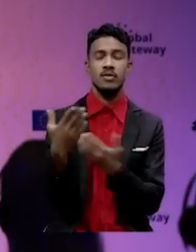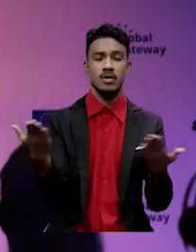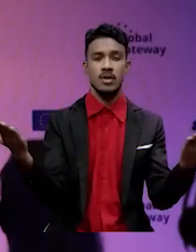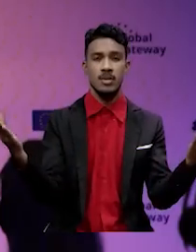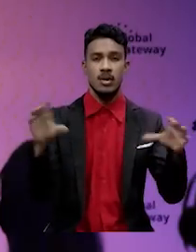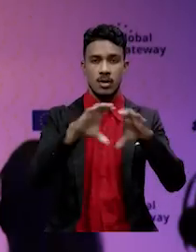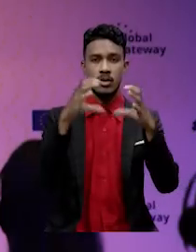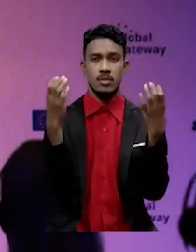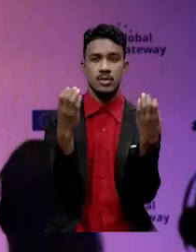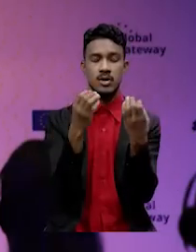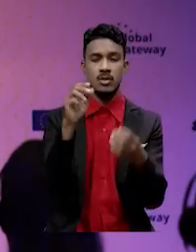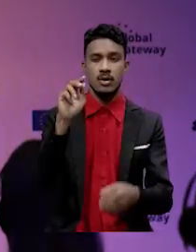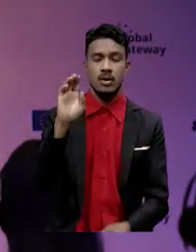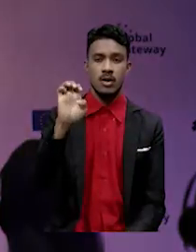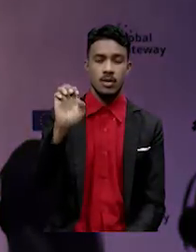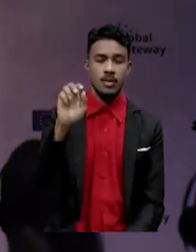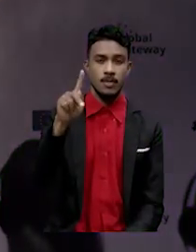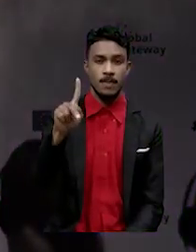a tua ajuda,